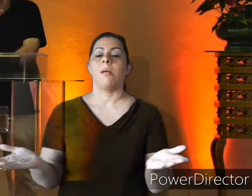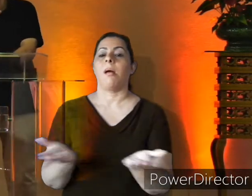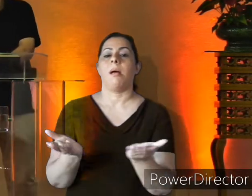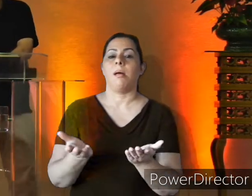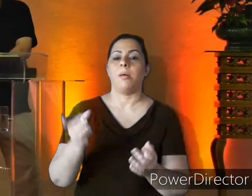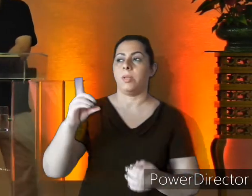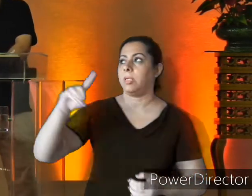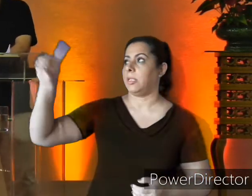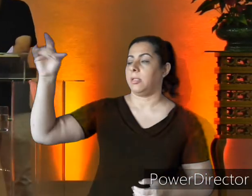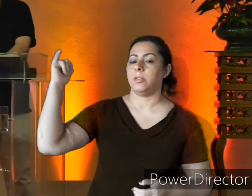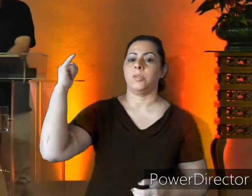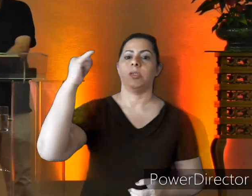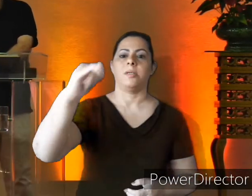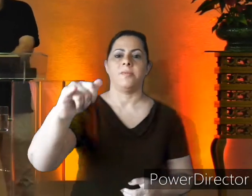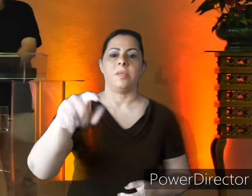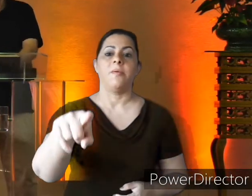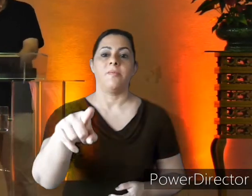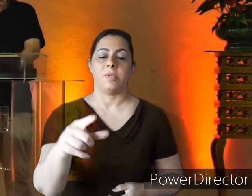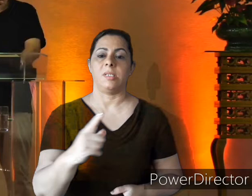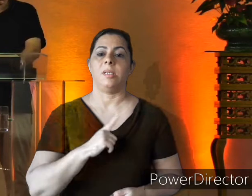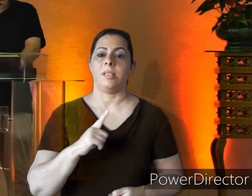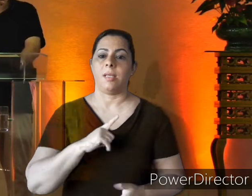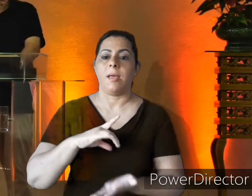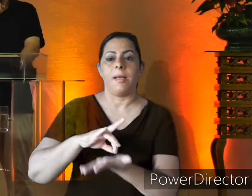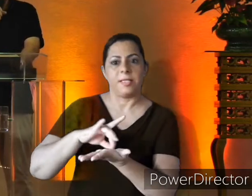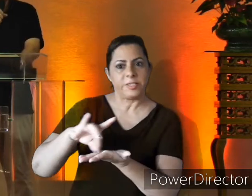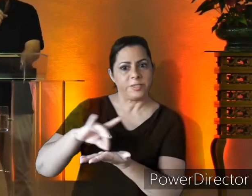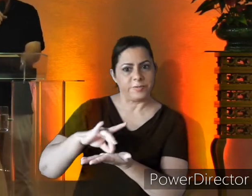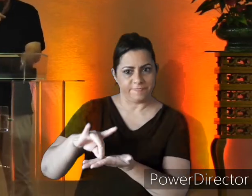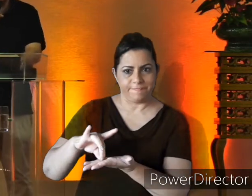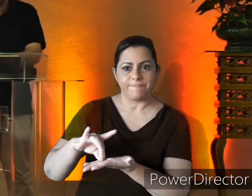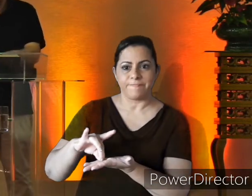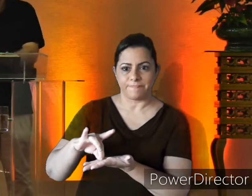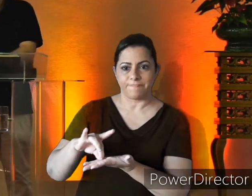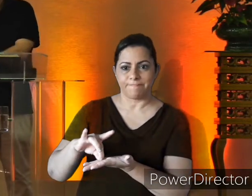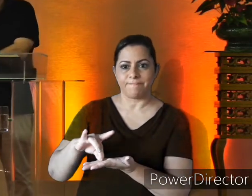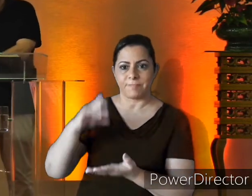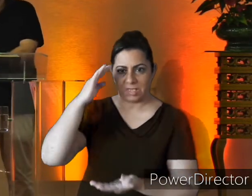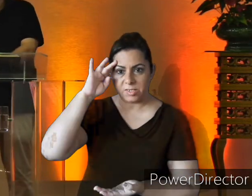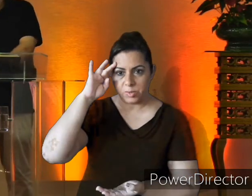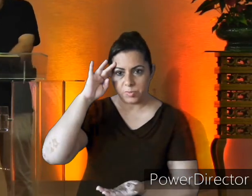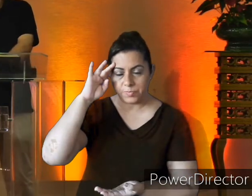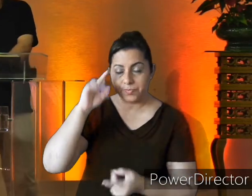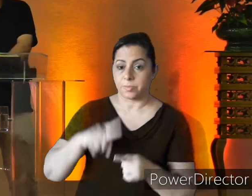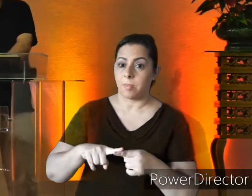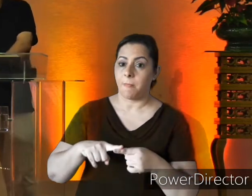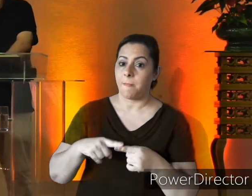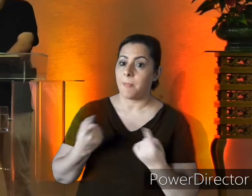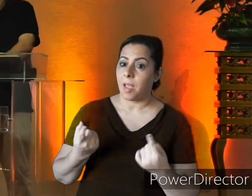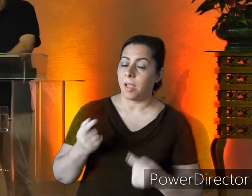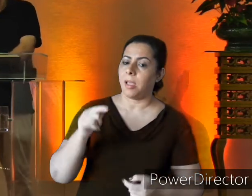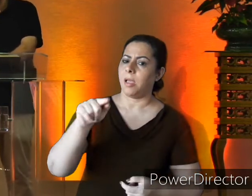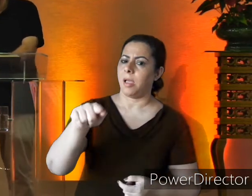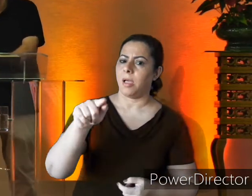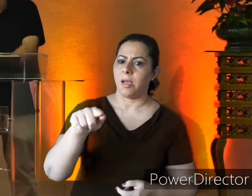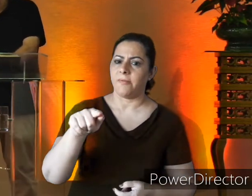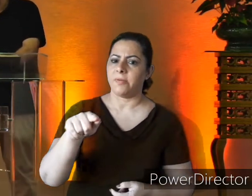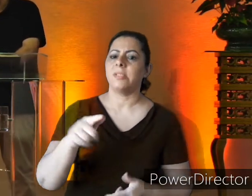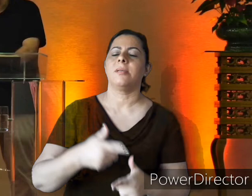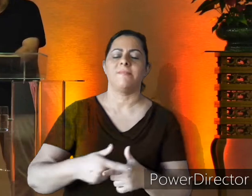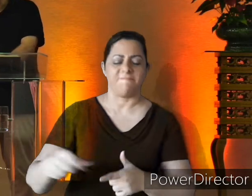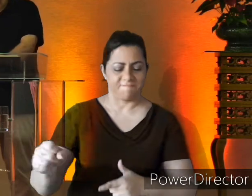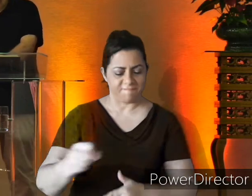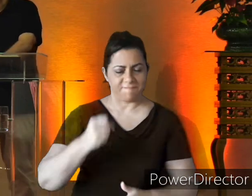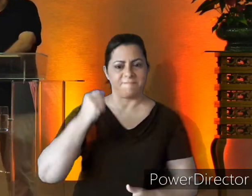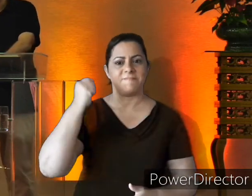mãos Jericó e todos os inimigos. Irmãos, em toda a Bíblia nós vemos homens